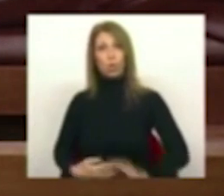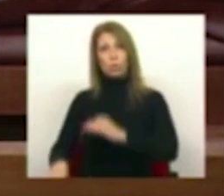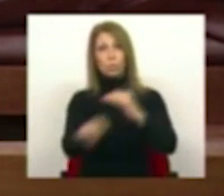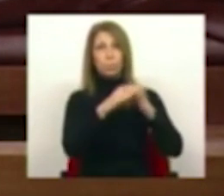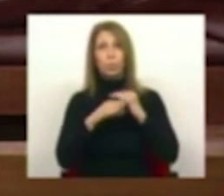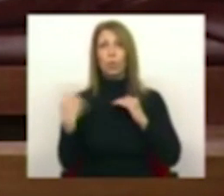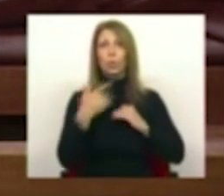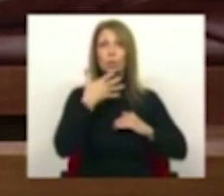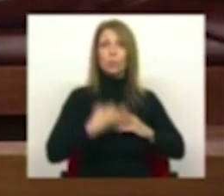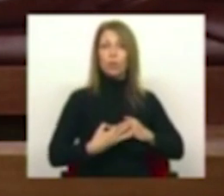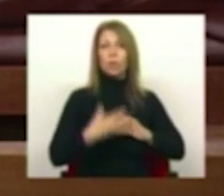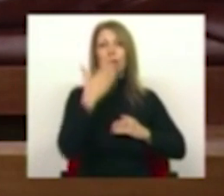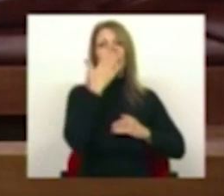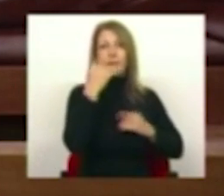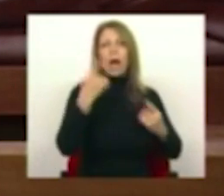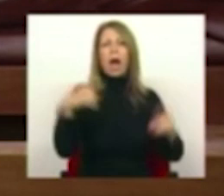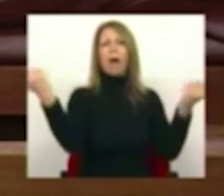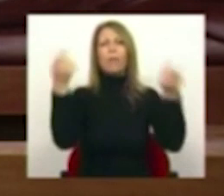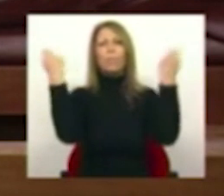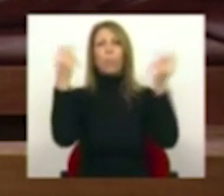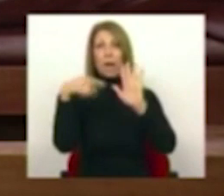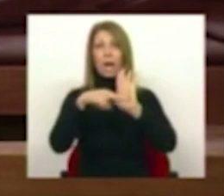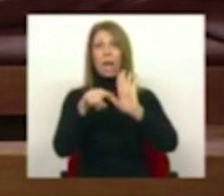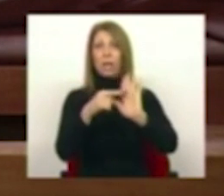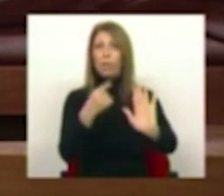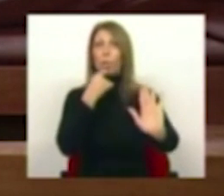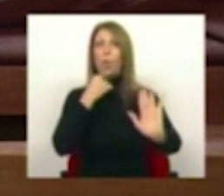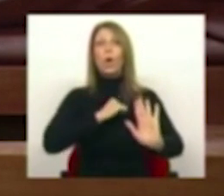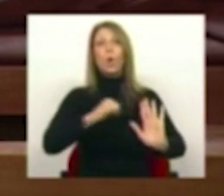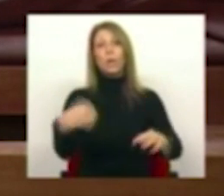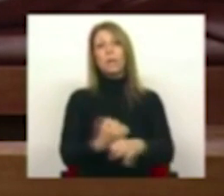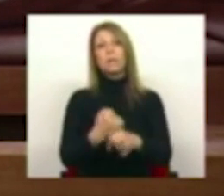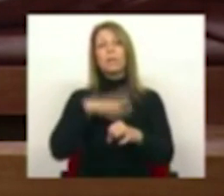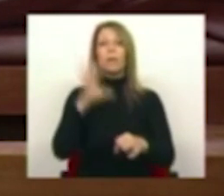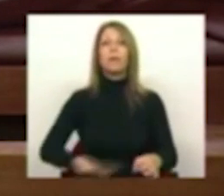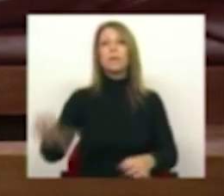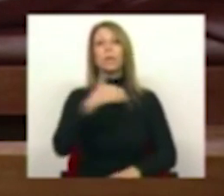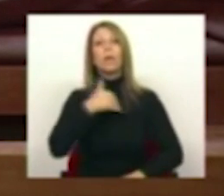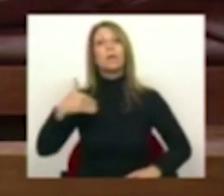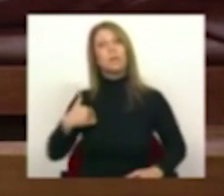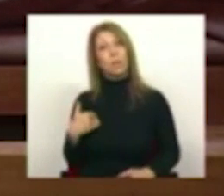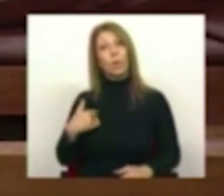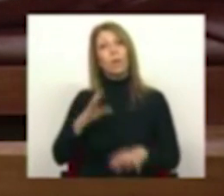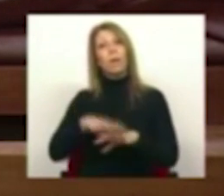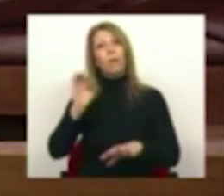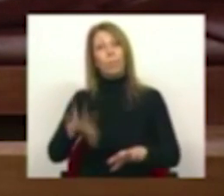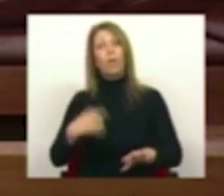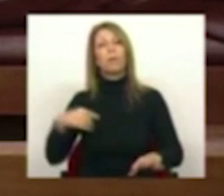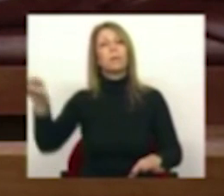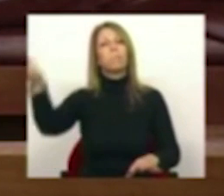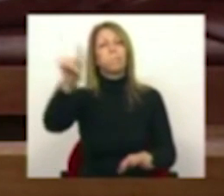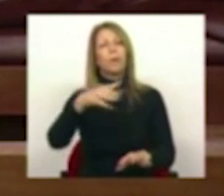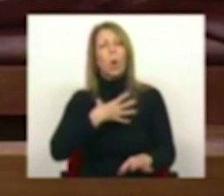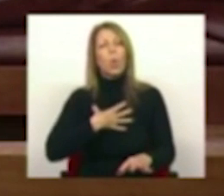muita propaganda negativa contra o Serviço Nacional de Saúde, que vem muitas vezes de interesses obscuros que gostariam de ver a saúde